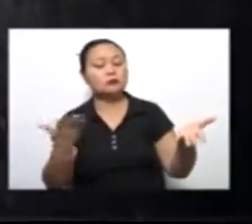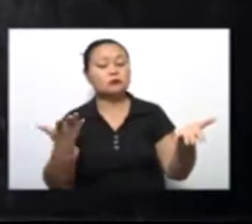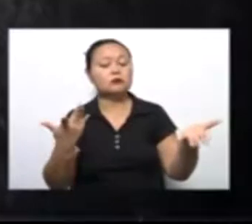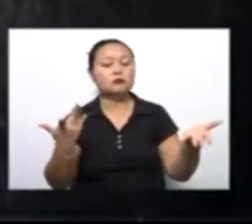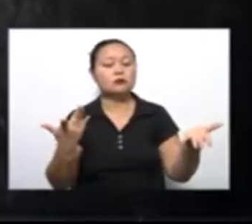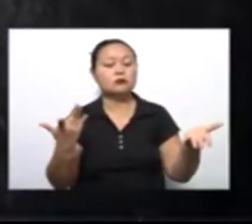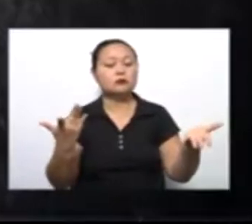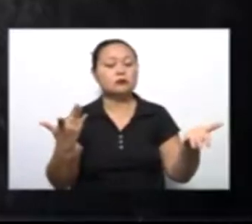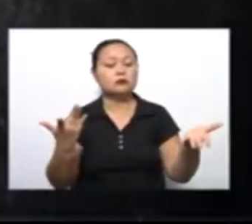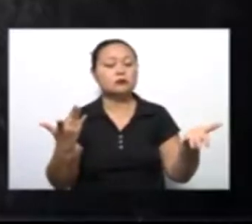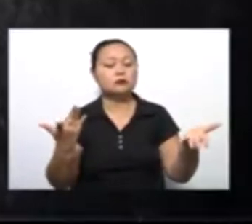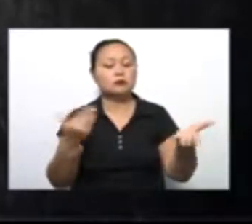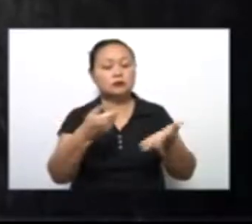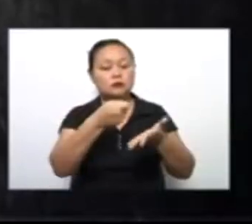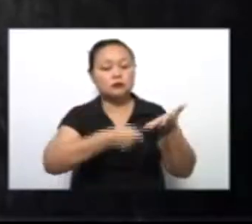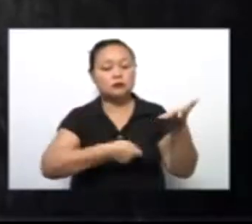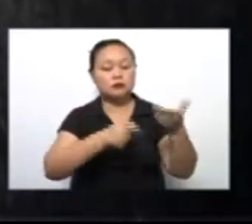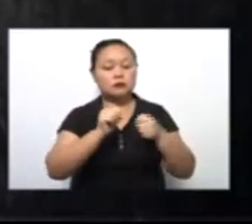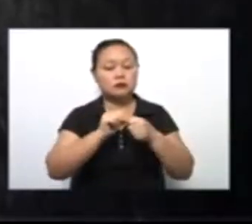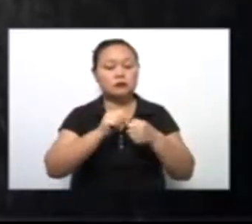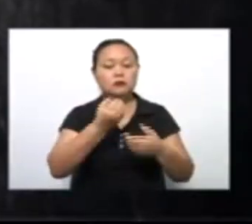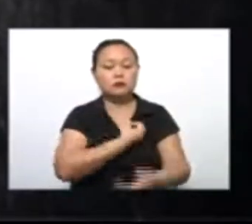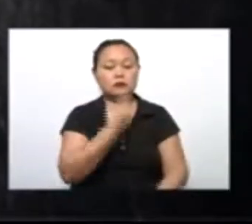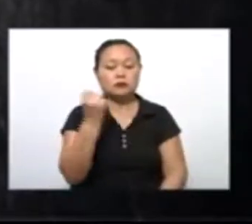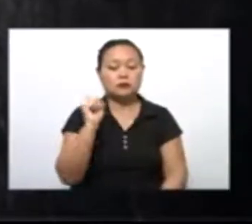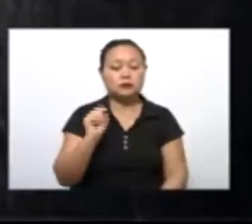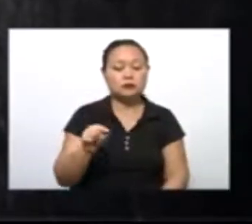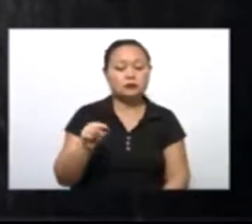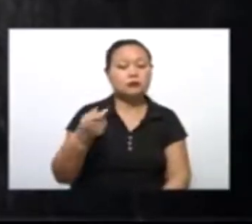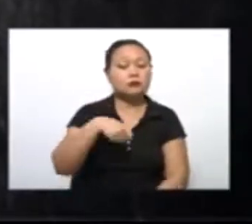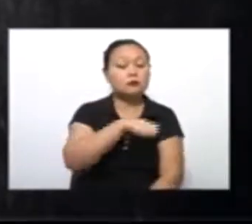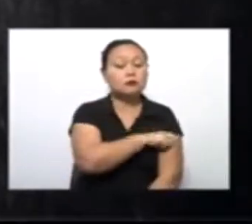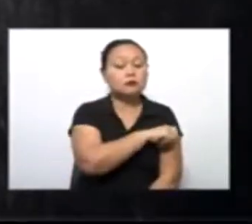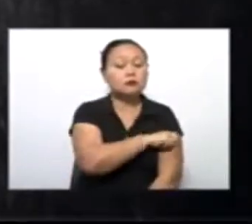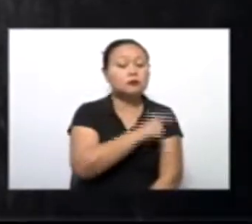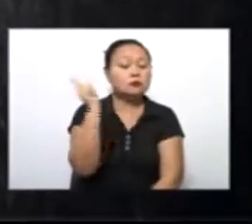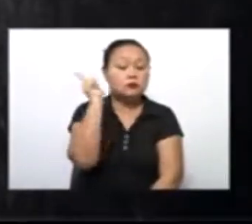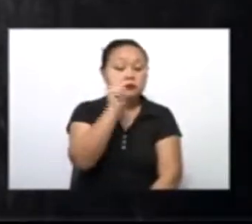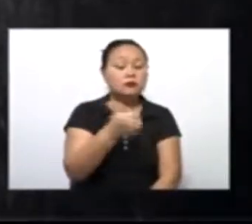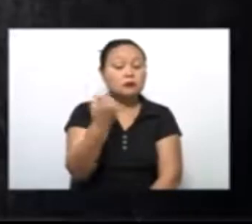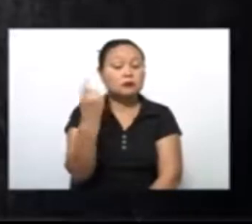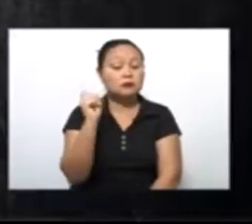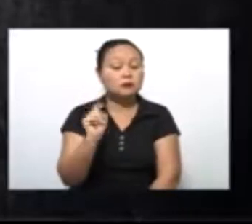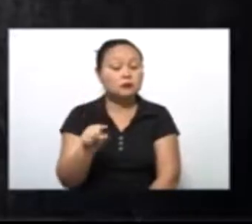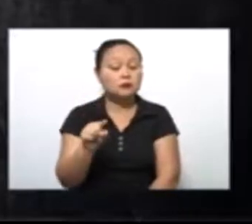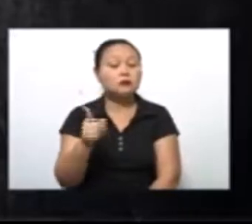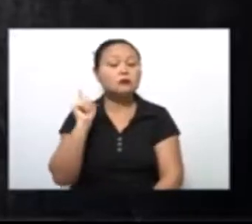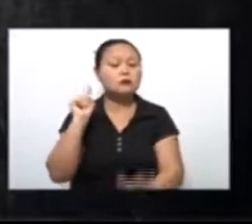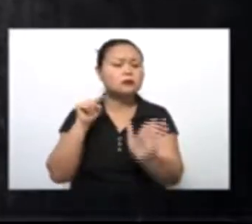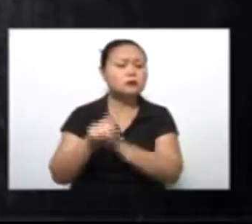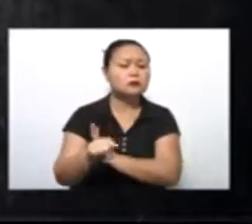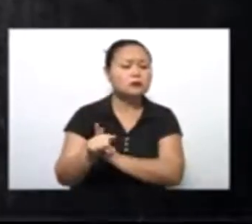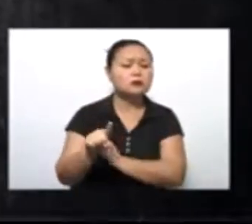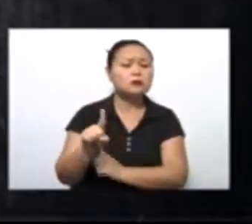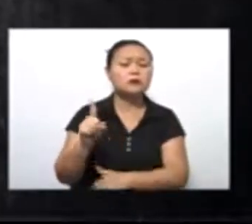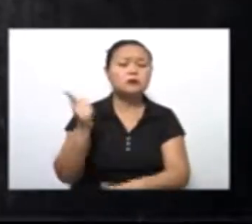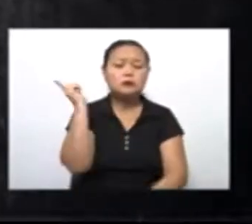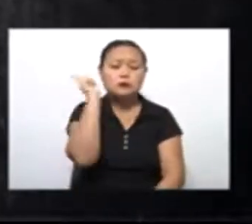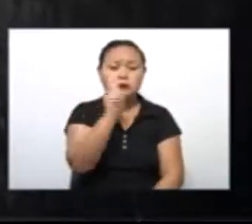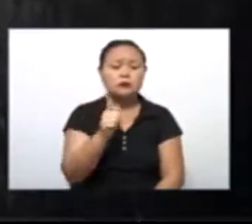elementos coesivos. Aqui, vamos trazendo aqui os conectivos, né? O uso adequado